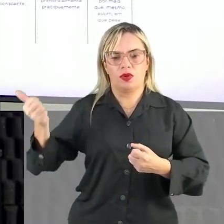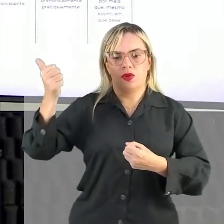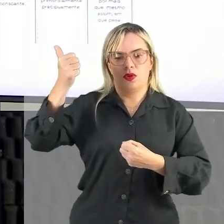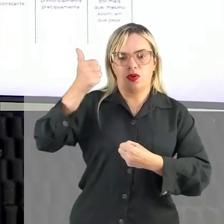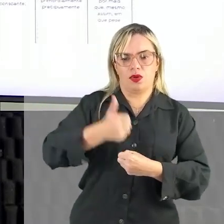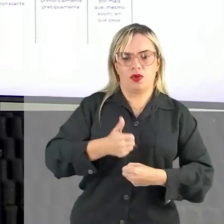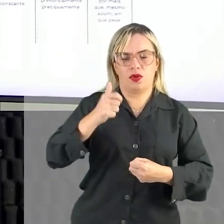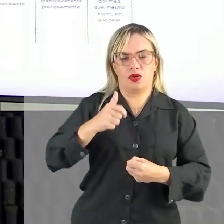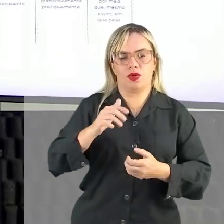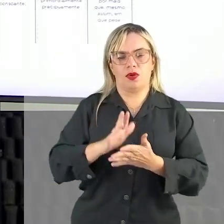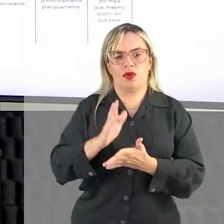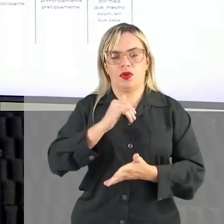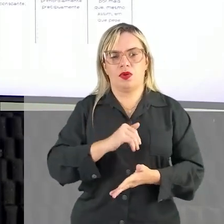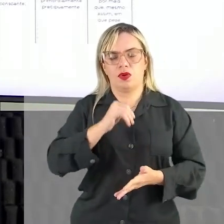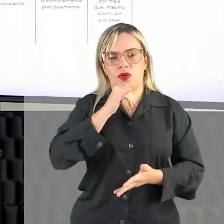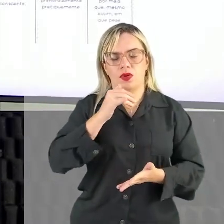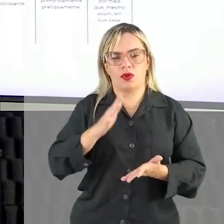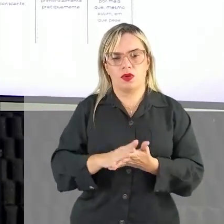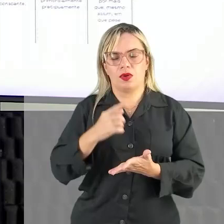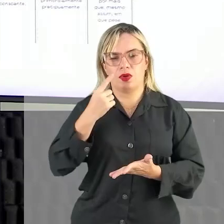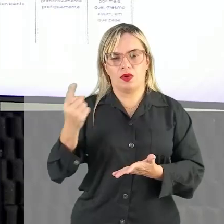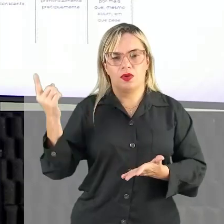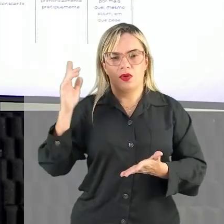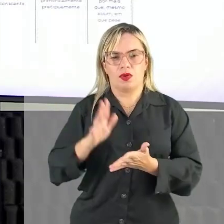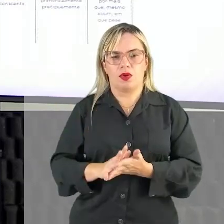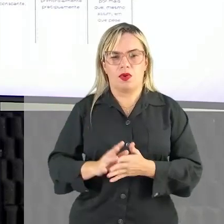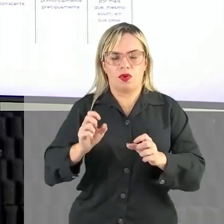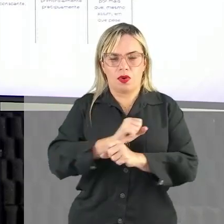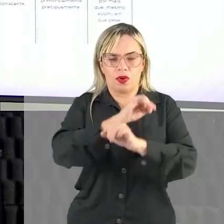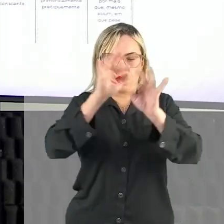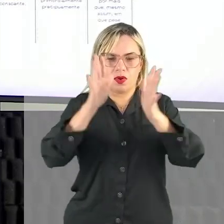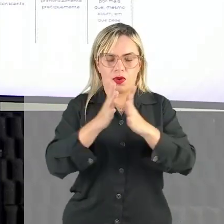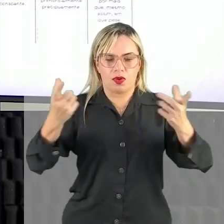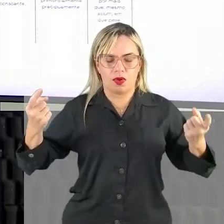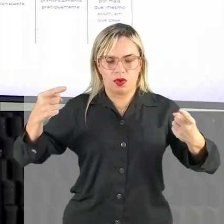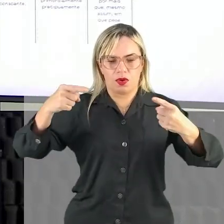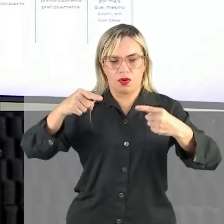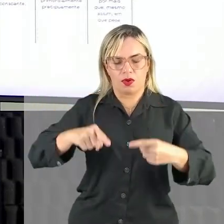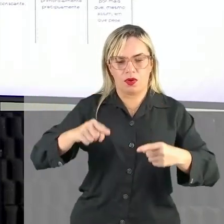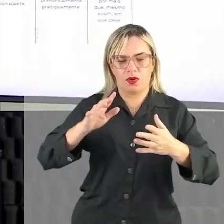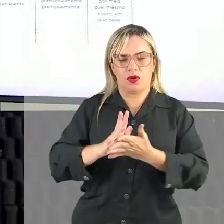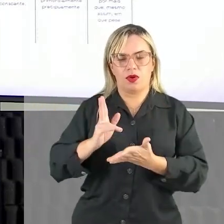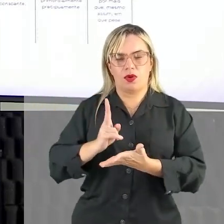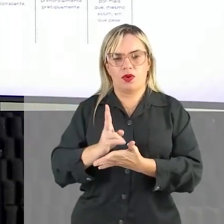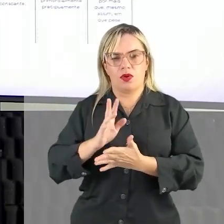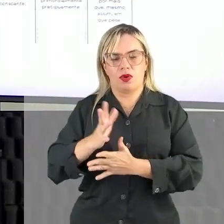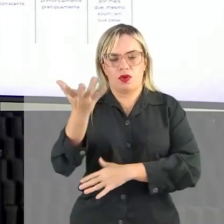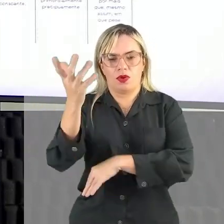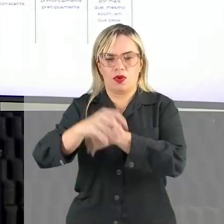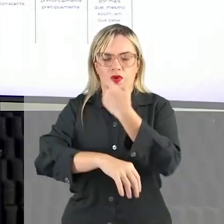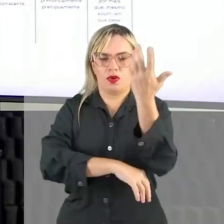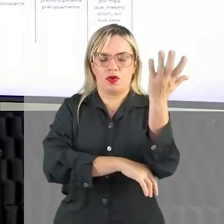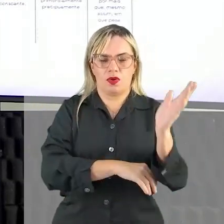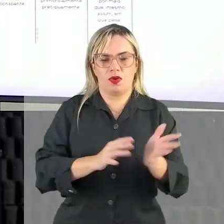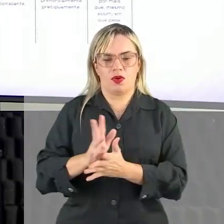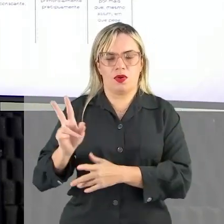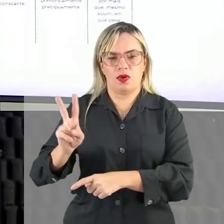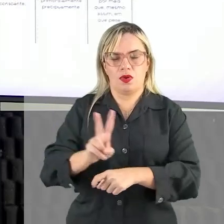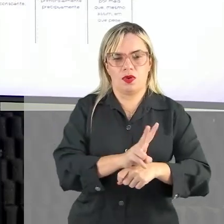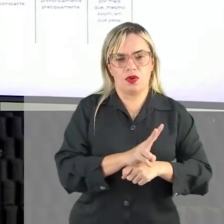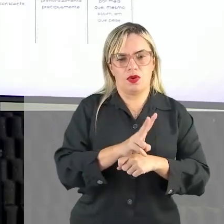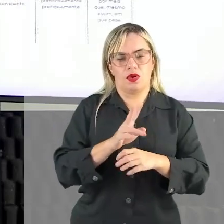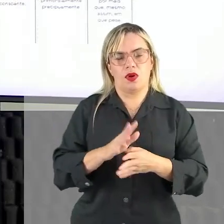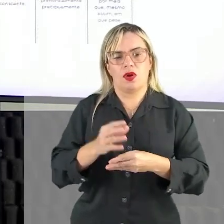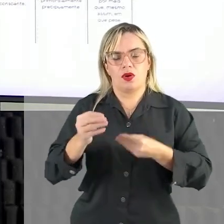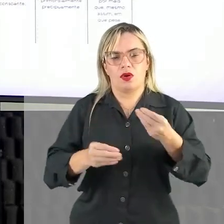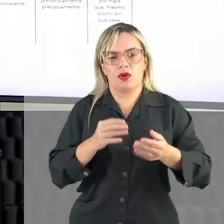então eu quero colocar são visíveis desafios quanto à preservação do meio ambiente a saber É como se eu dissesse como